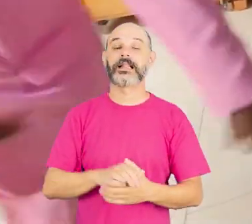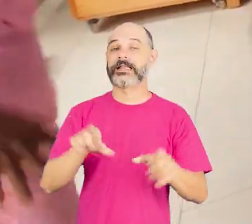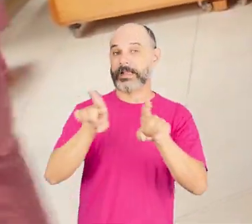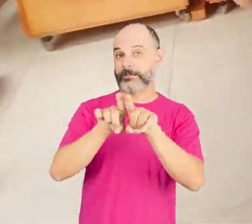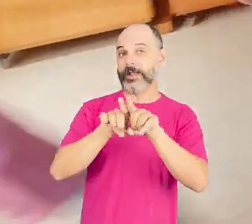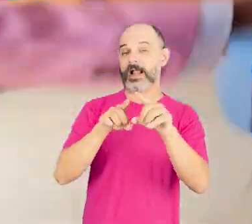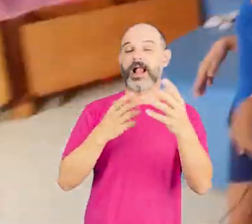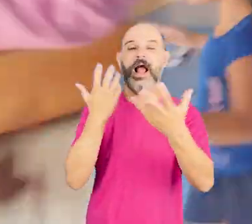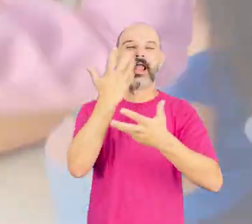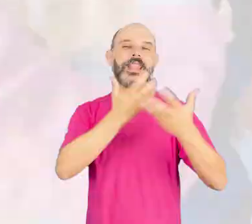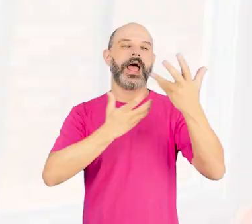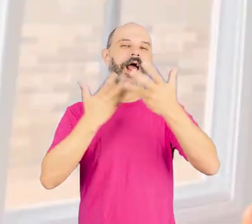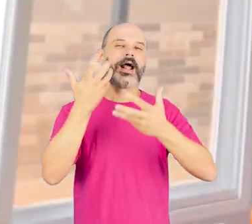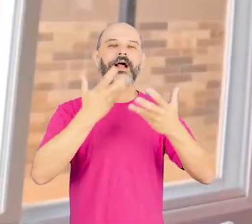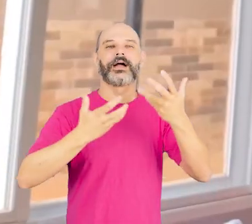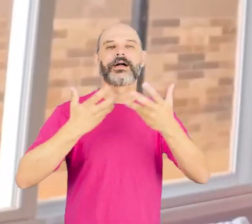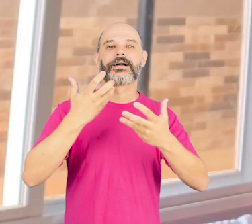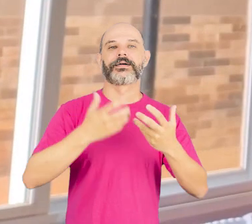e pra cantar.